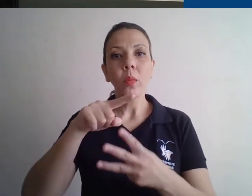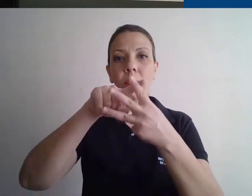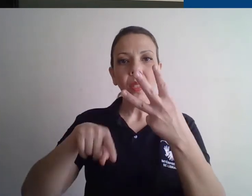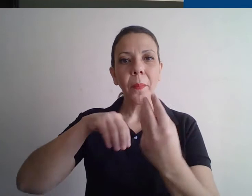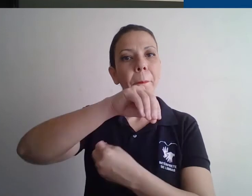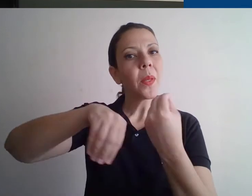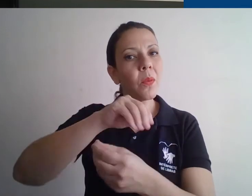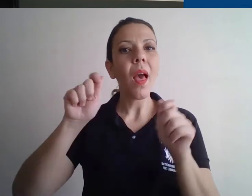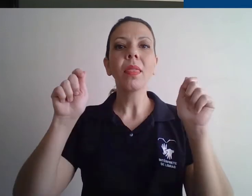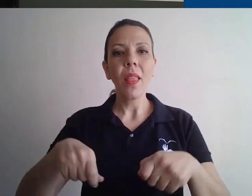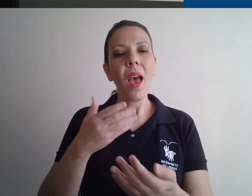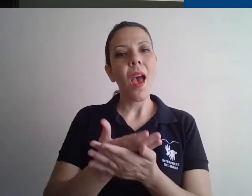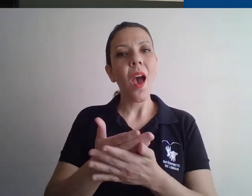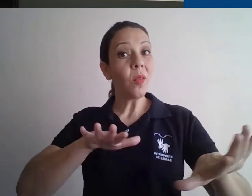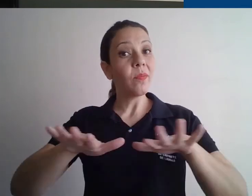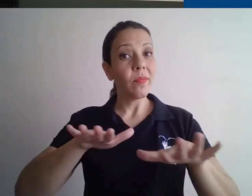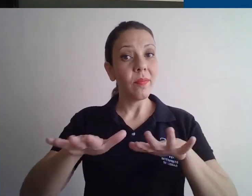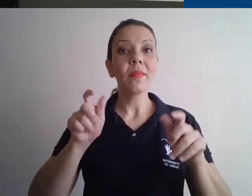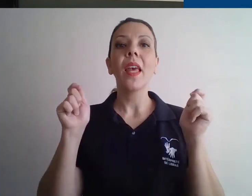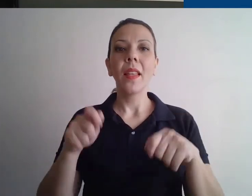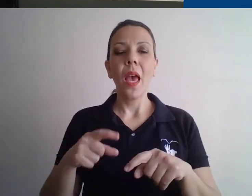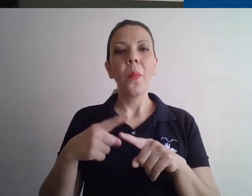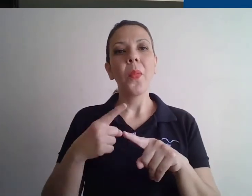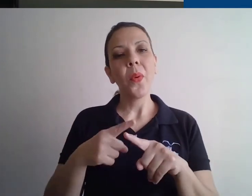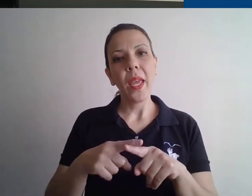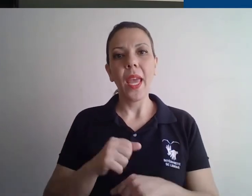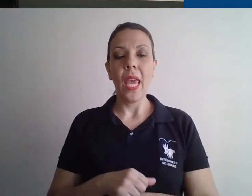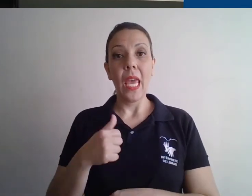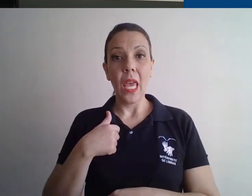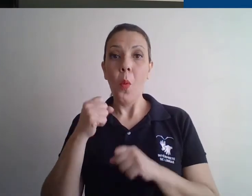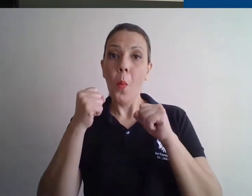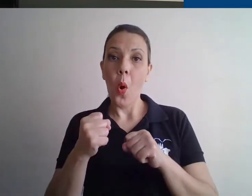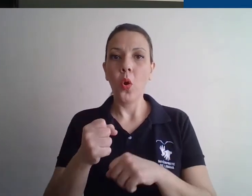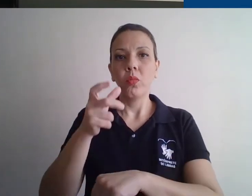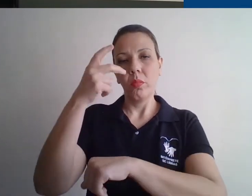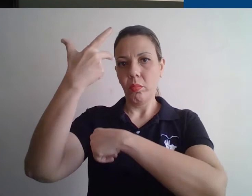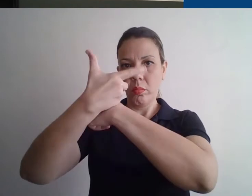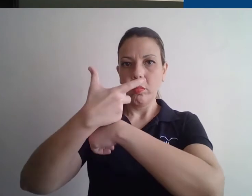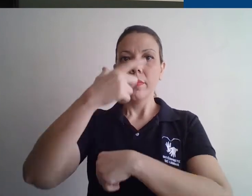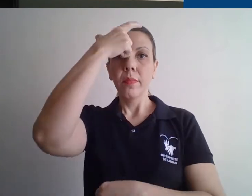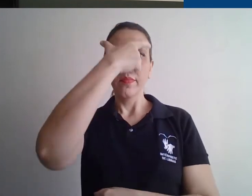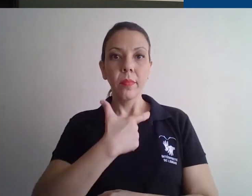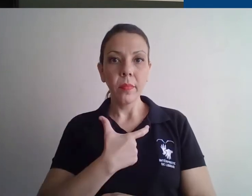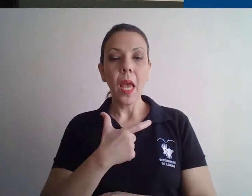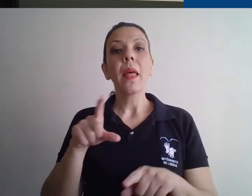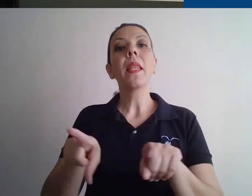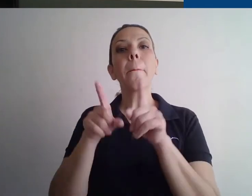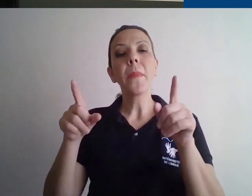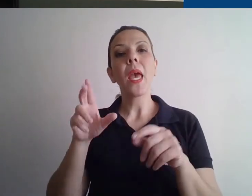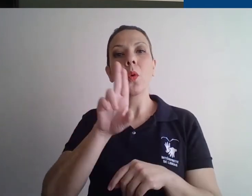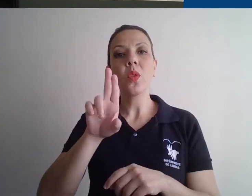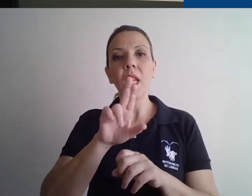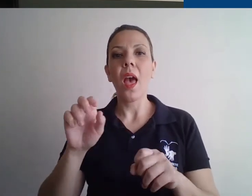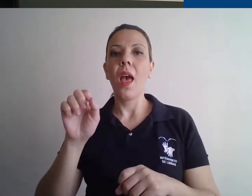pode fazer também uma aula muito dinâmica, que é uma mistura de tudo isso, que no final das contas vai ser exatamente o que esse curso vai trazer. Eu falo para a câmera e